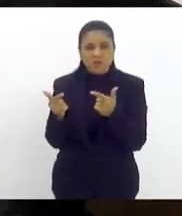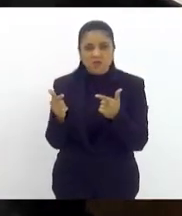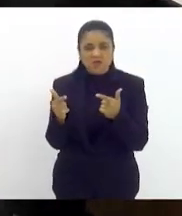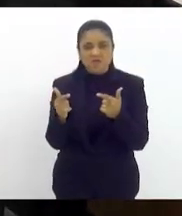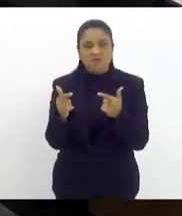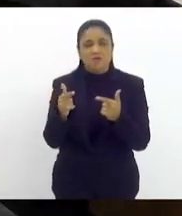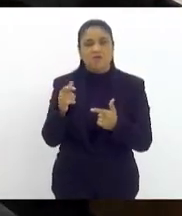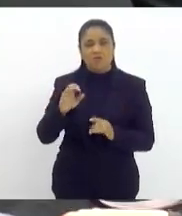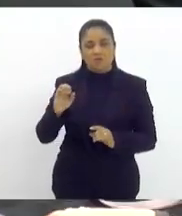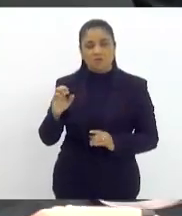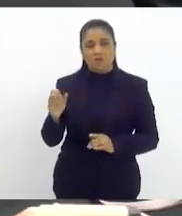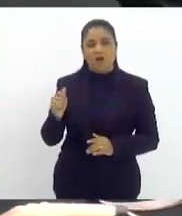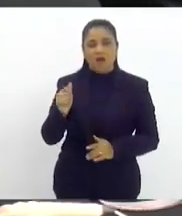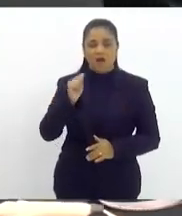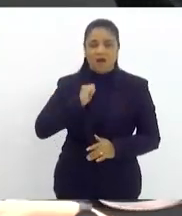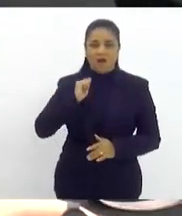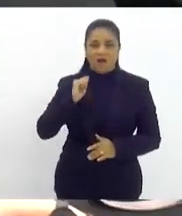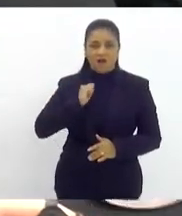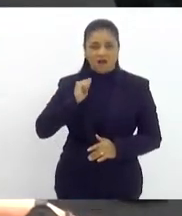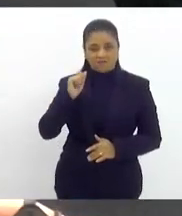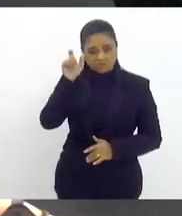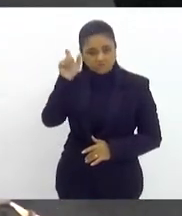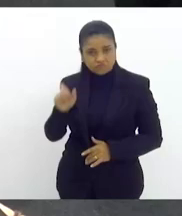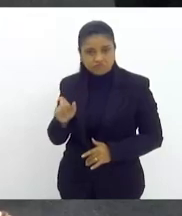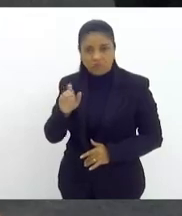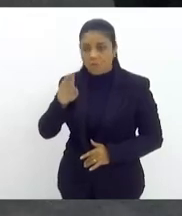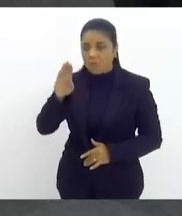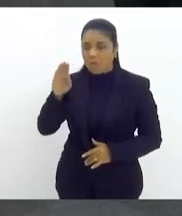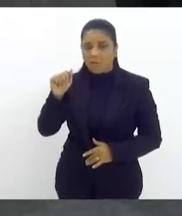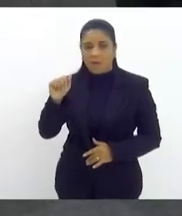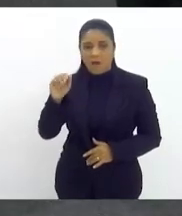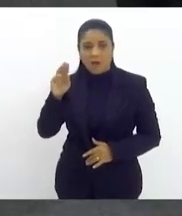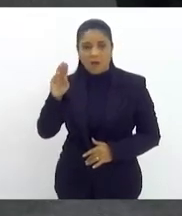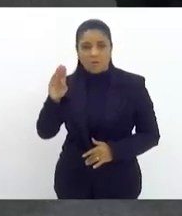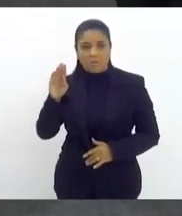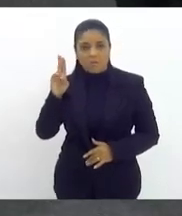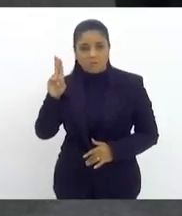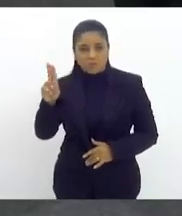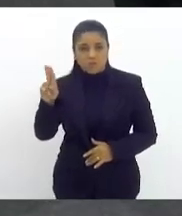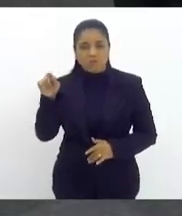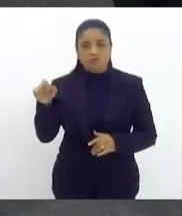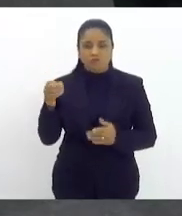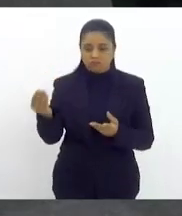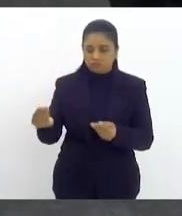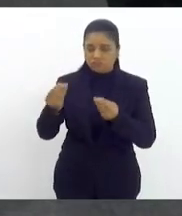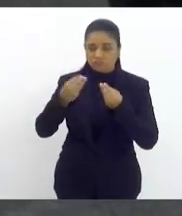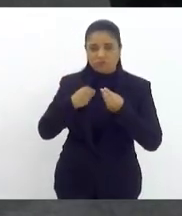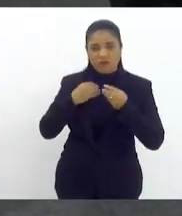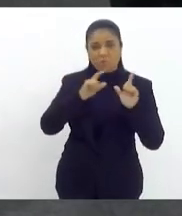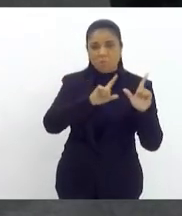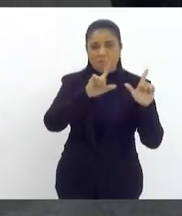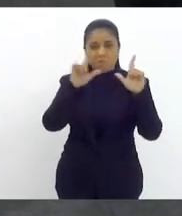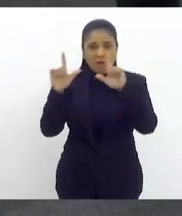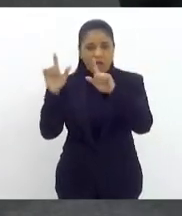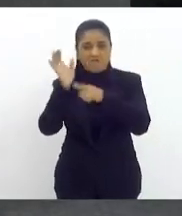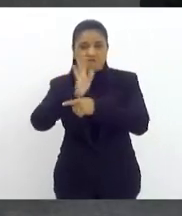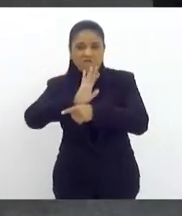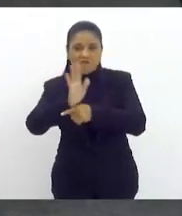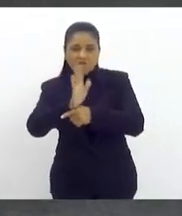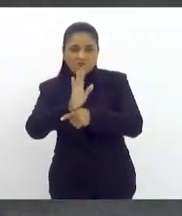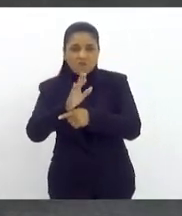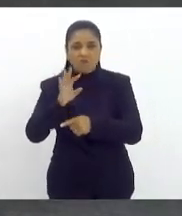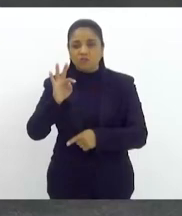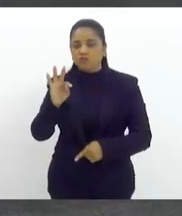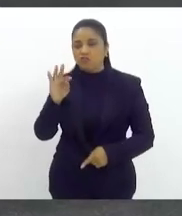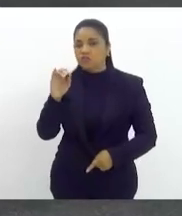brilhante ator que nos brindou com diversas produções cinematográficas, como o próprio filme Tim Maia.